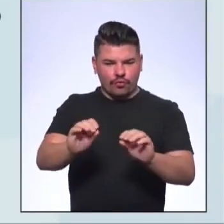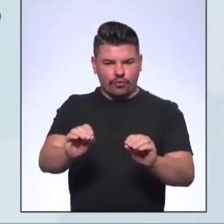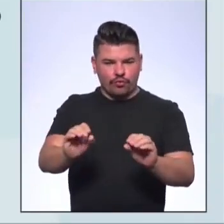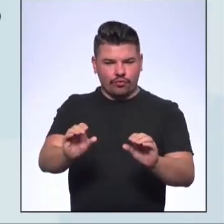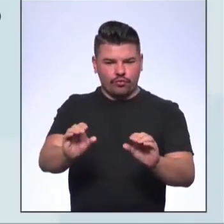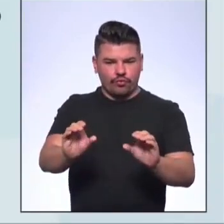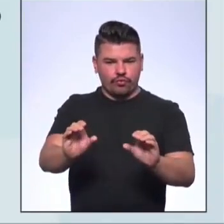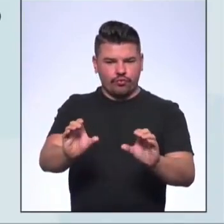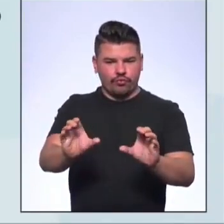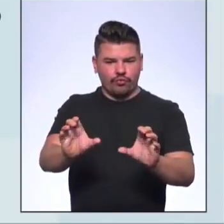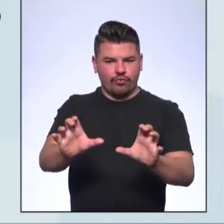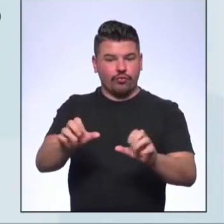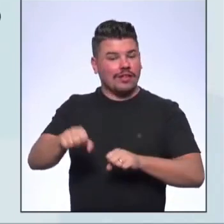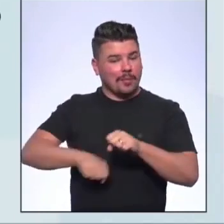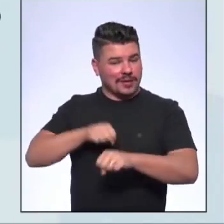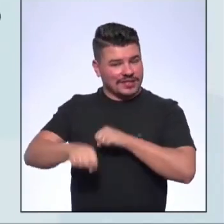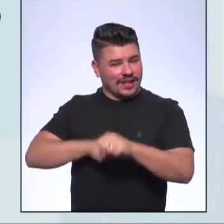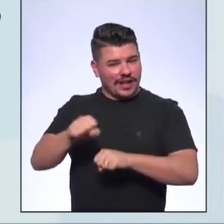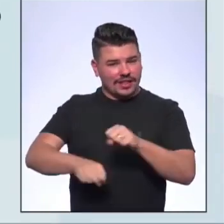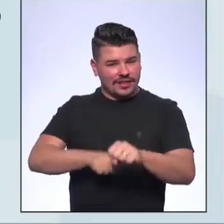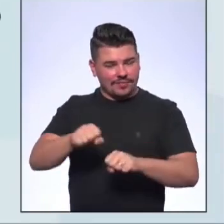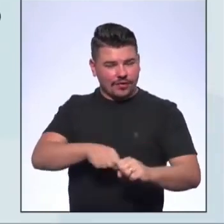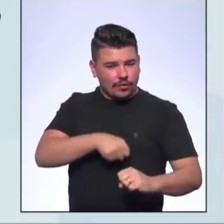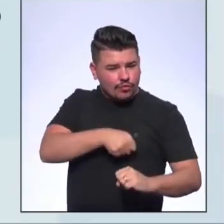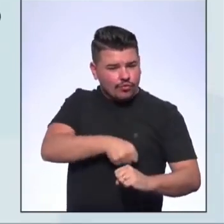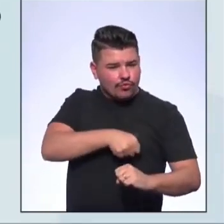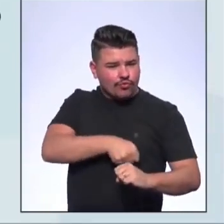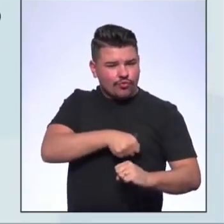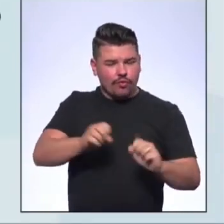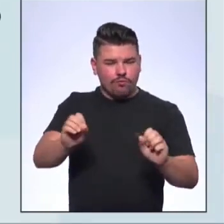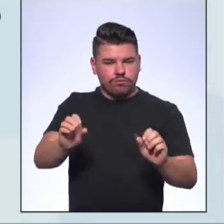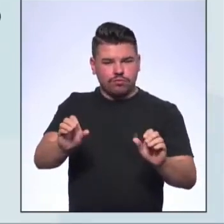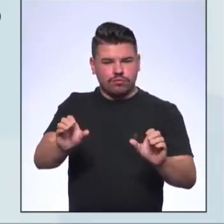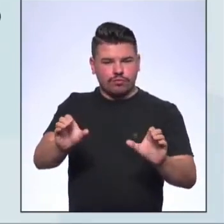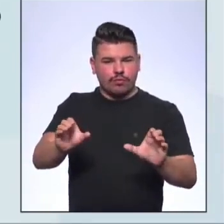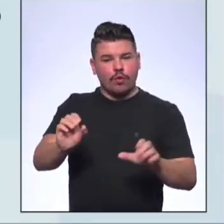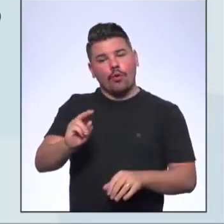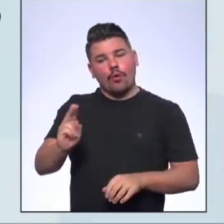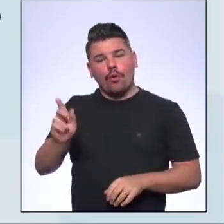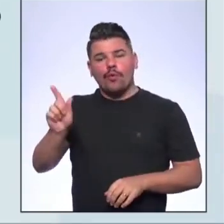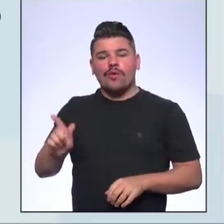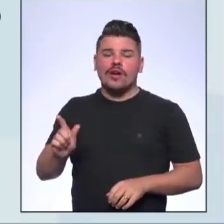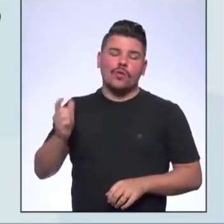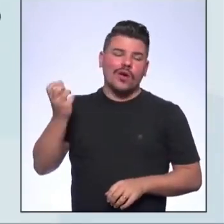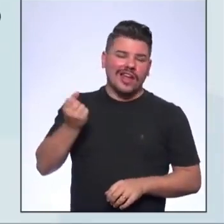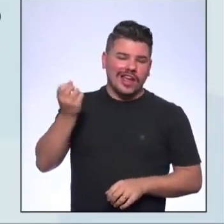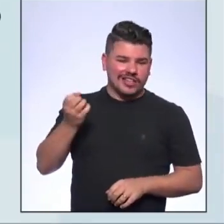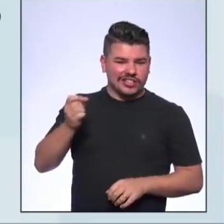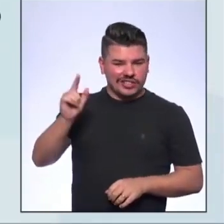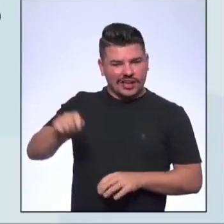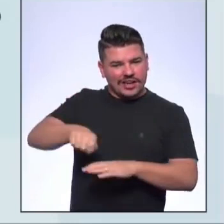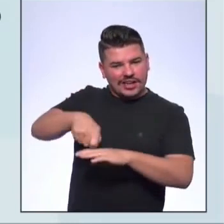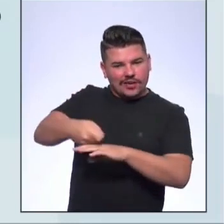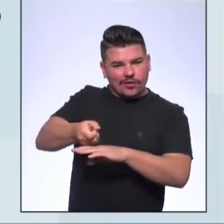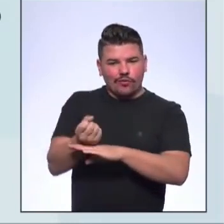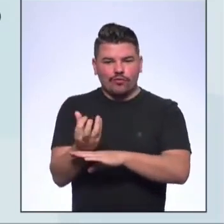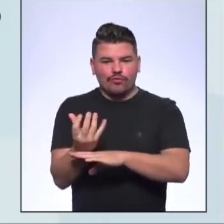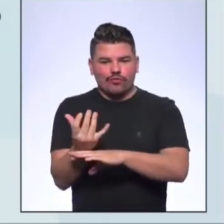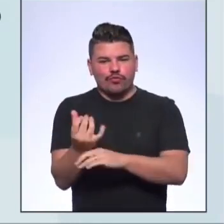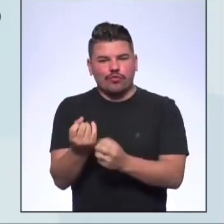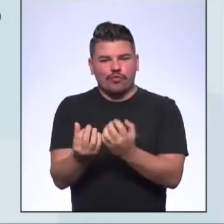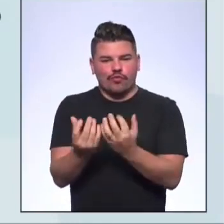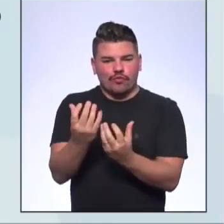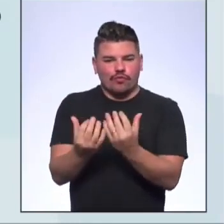é a relação de você encher o pneu da bicicleta e está fervendo o leite no forno, no fogo, e se você não